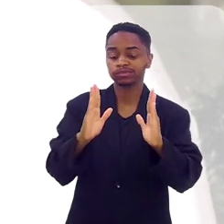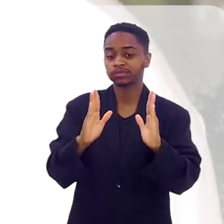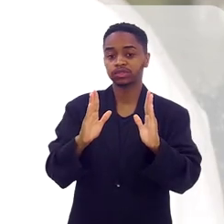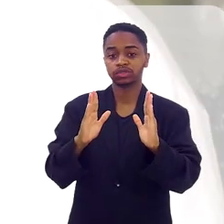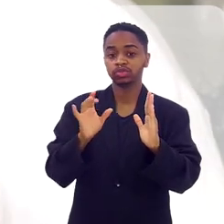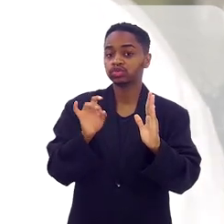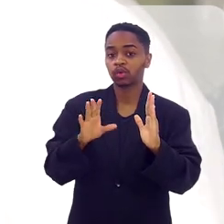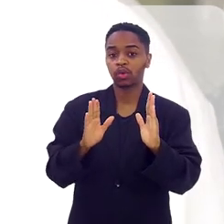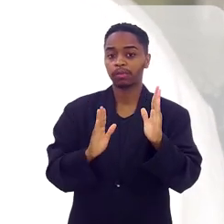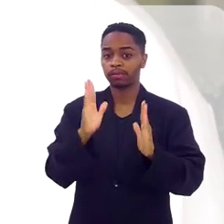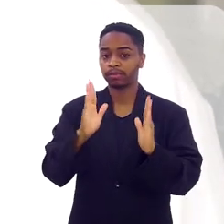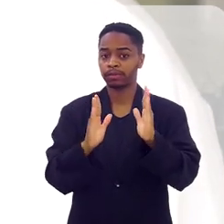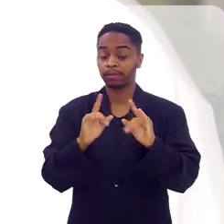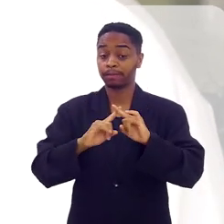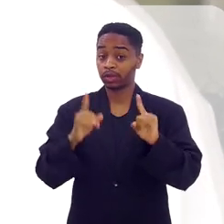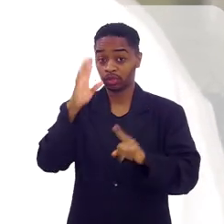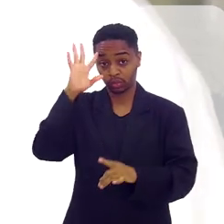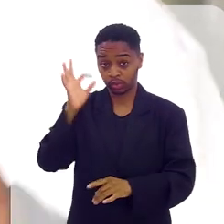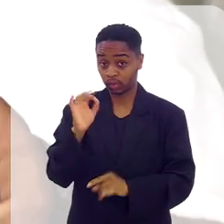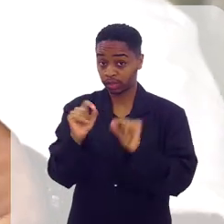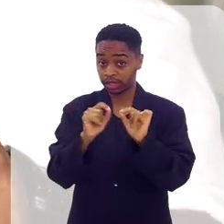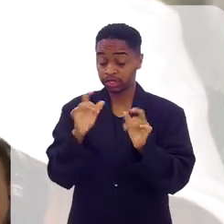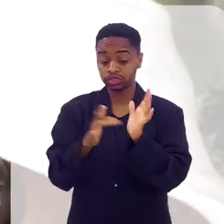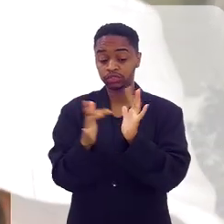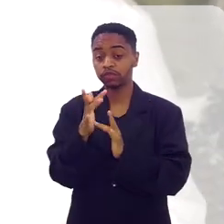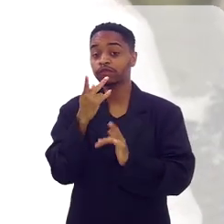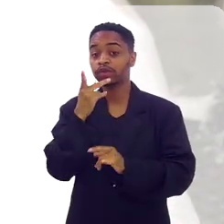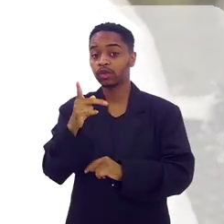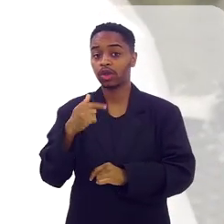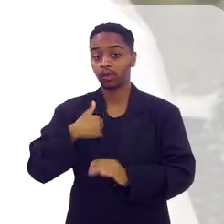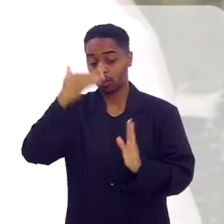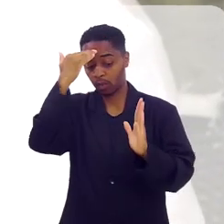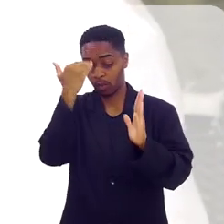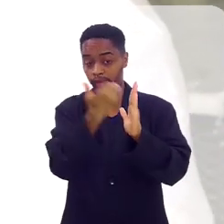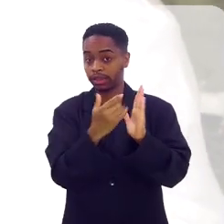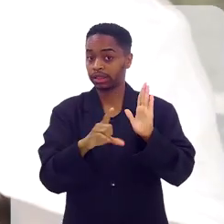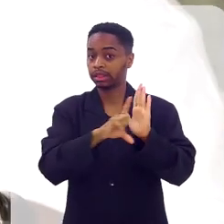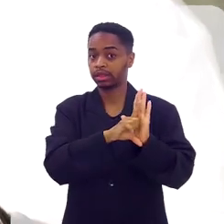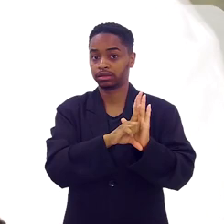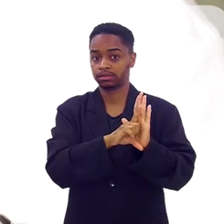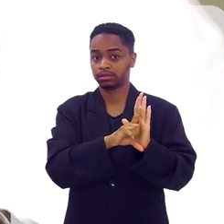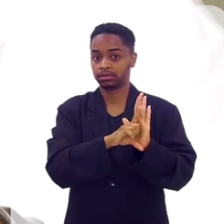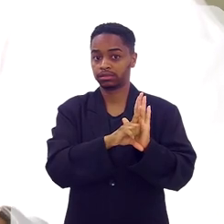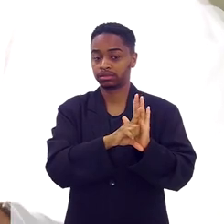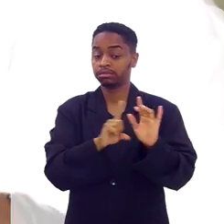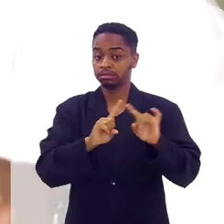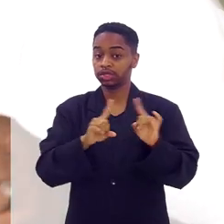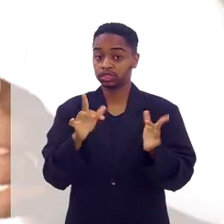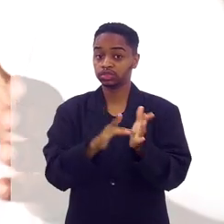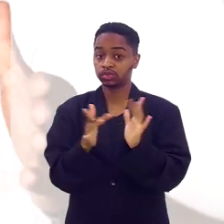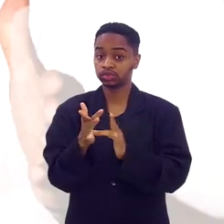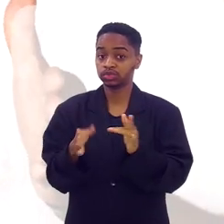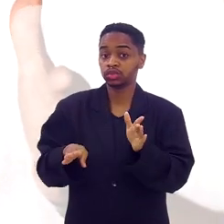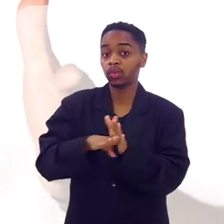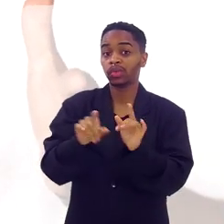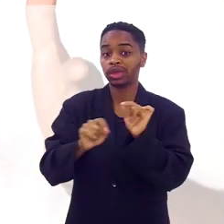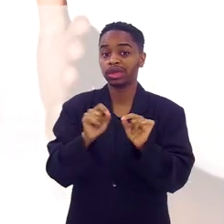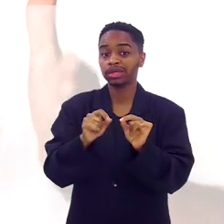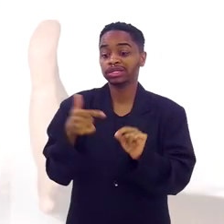seguinte. Quando Jesus diz, eu vim cumprir a lei, e ele veio, mas foi na